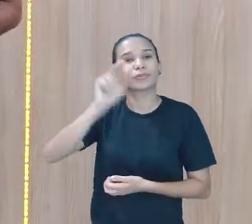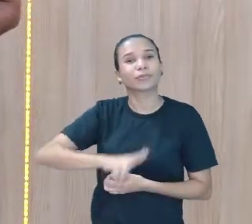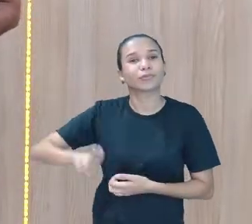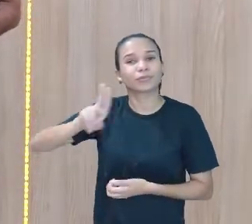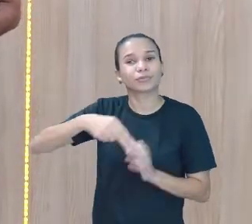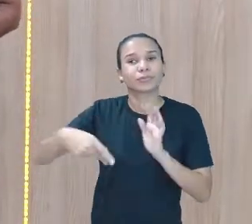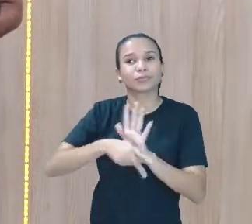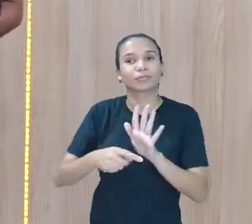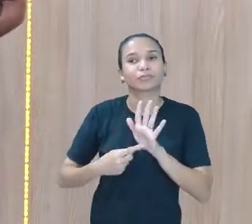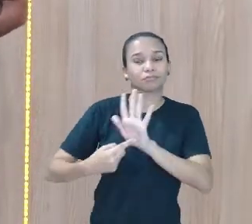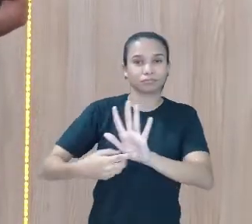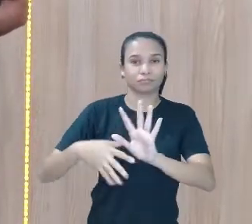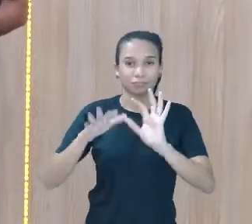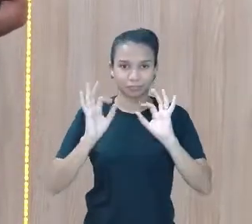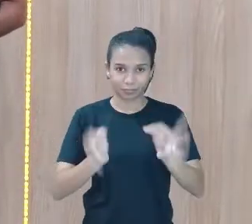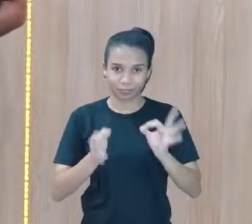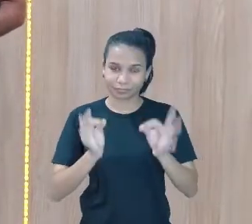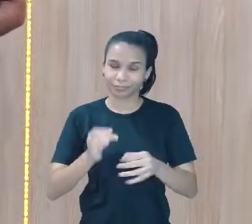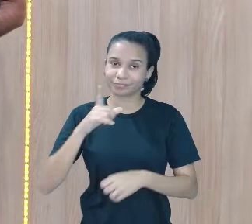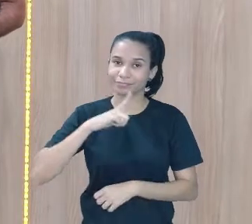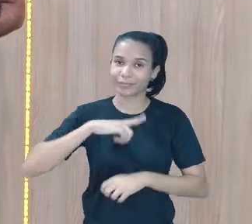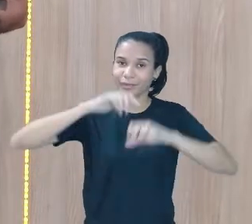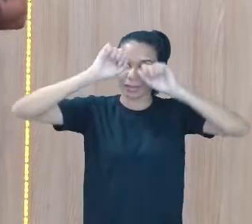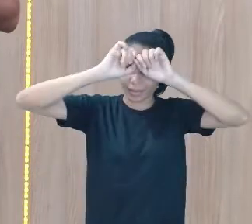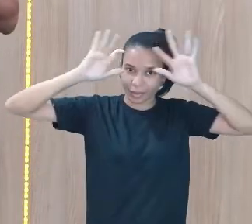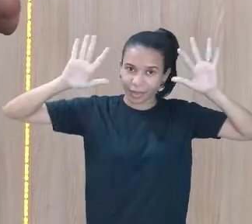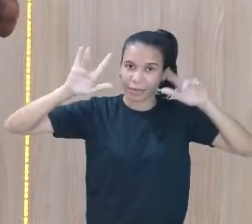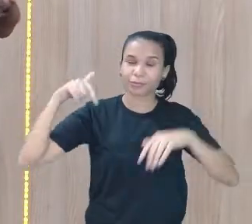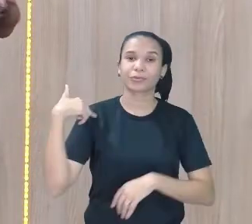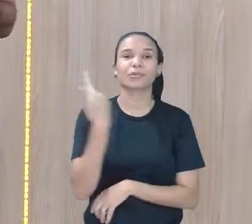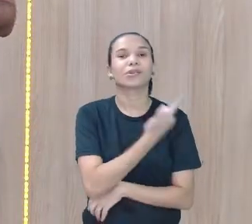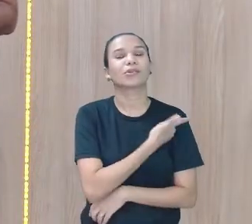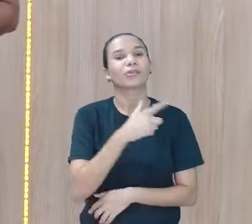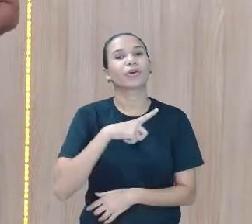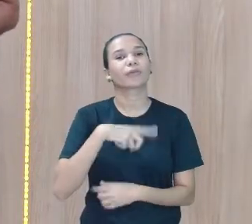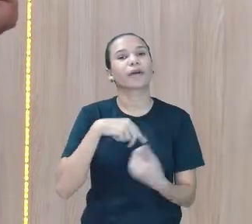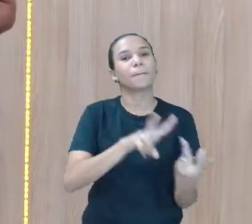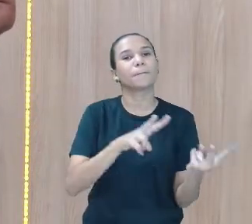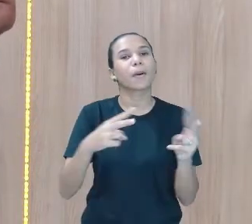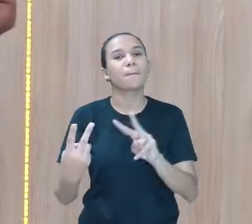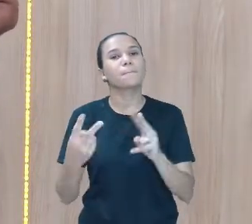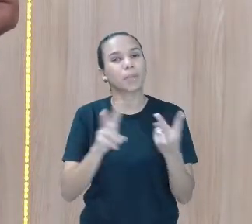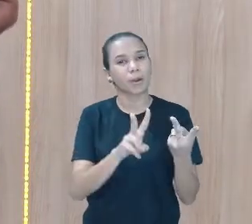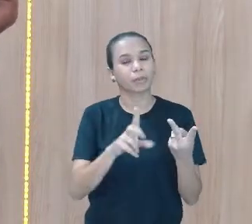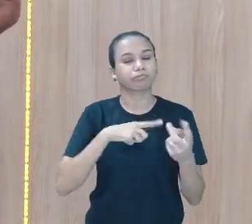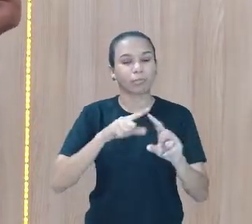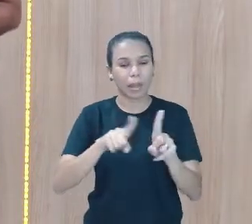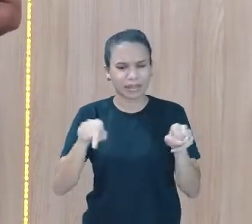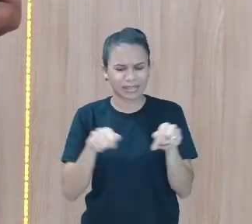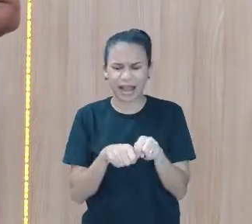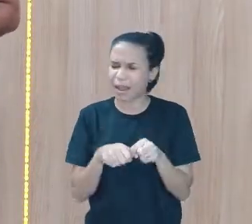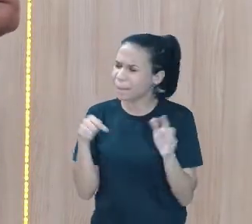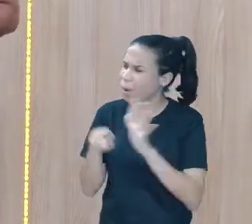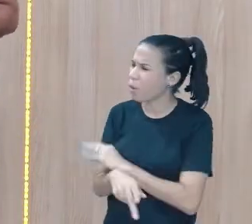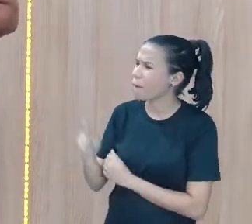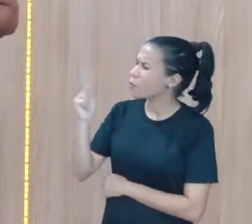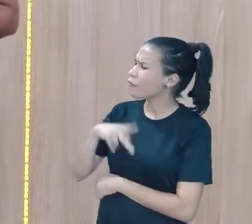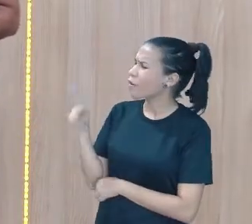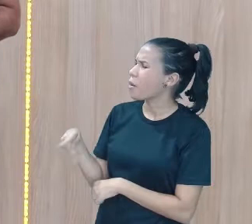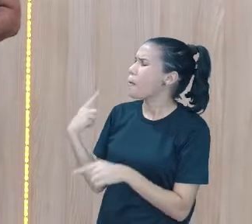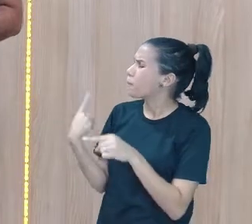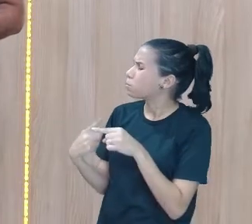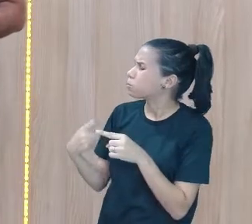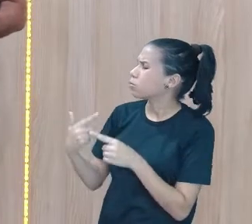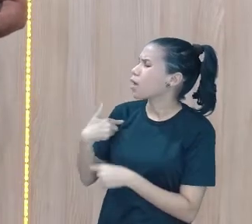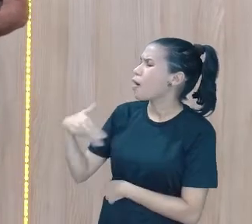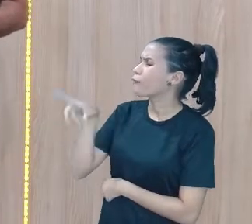as representações, tá certo? E ficando bem claro que a gente faz essas passagens, muitas vezes em sala de aula pergunta: professor, para que eu